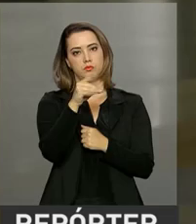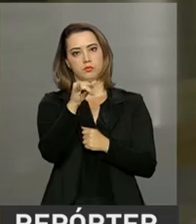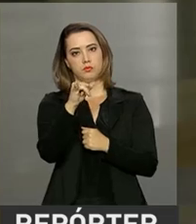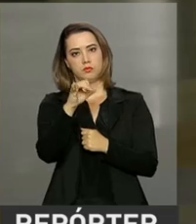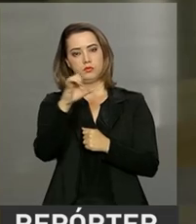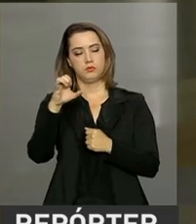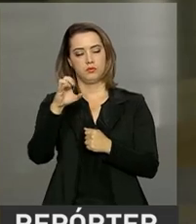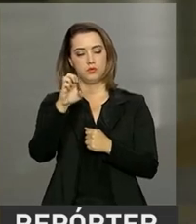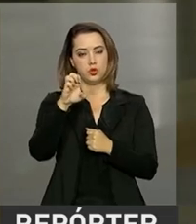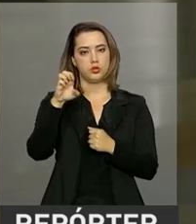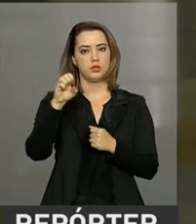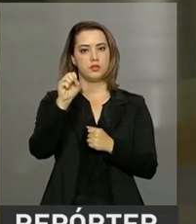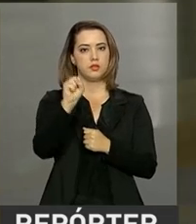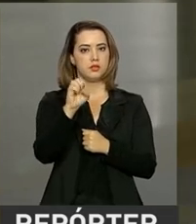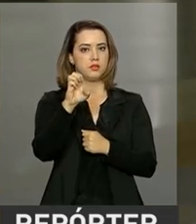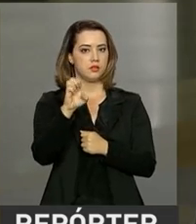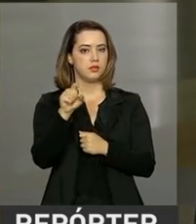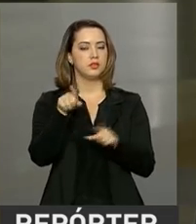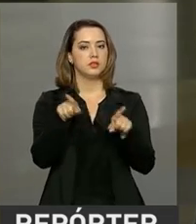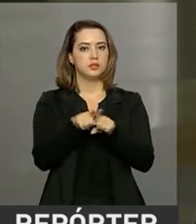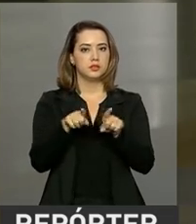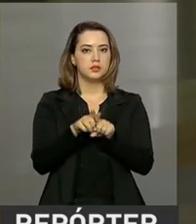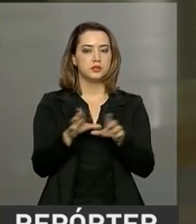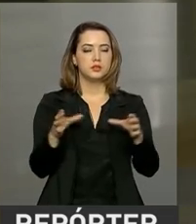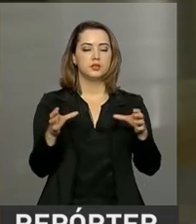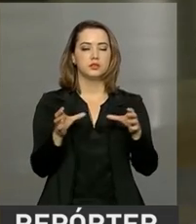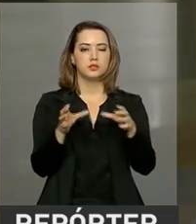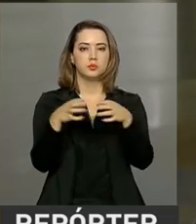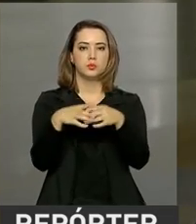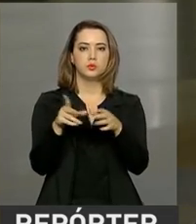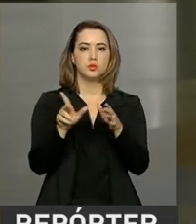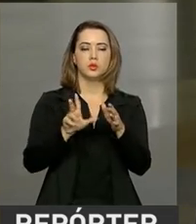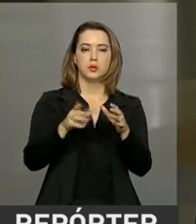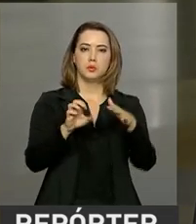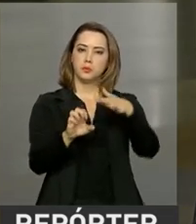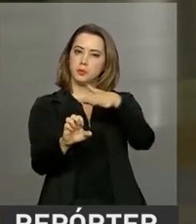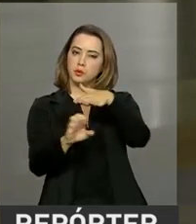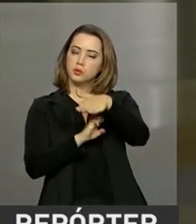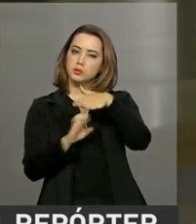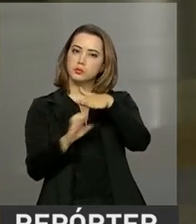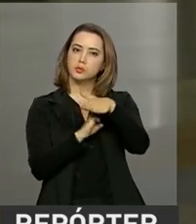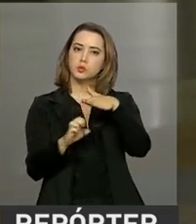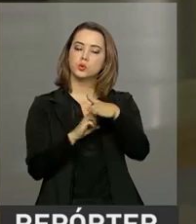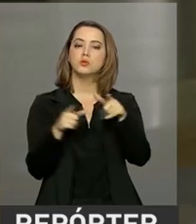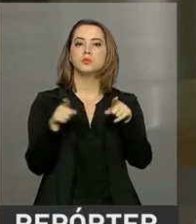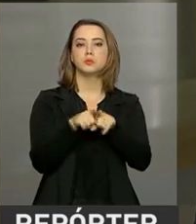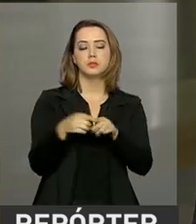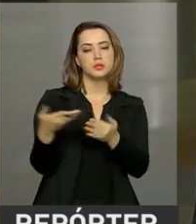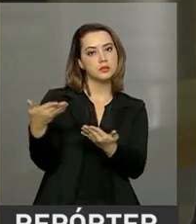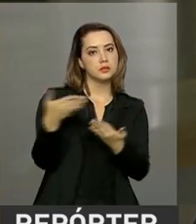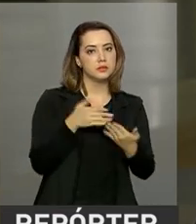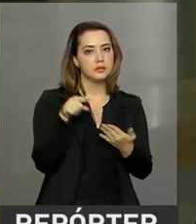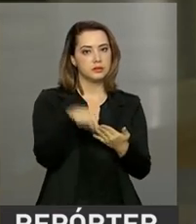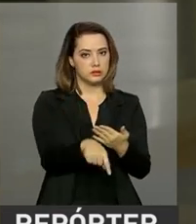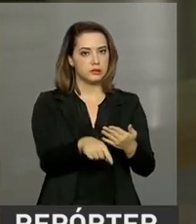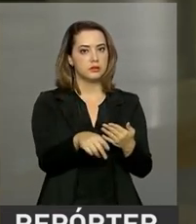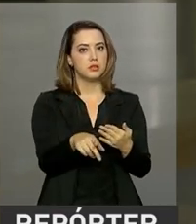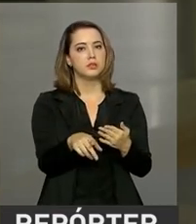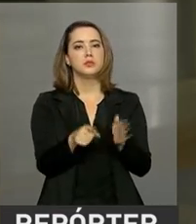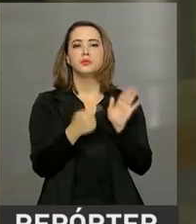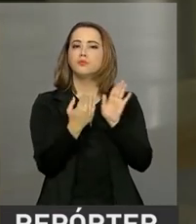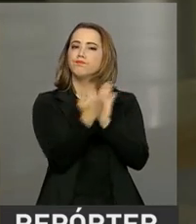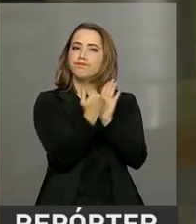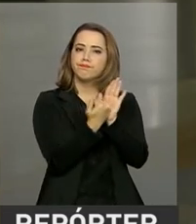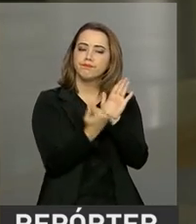sindicais e a Confederação Nacional da Indústria Vai representar os empresários e tentar trazer para essa proposta de